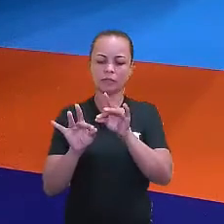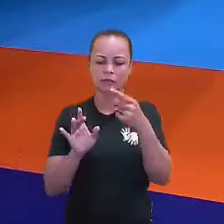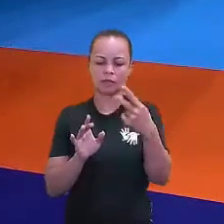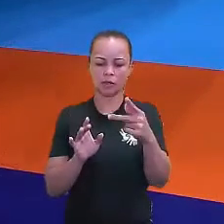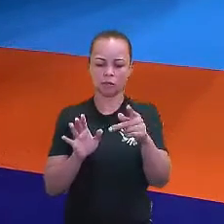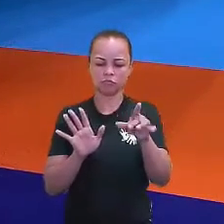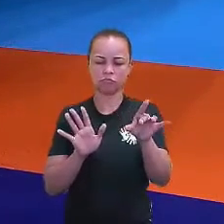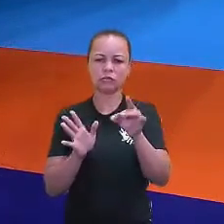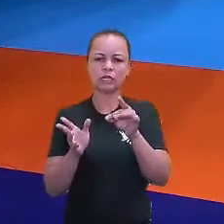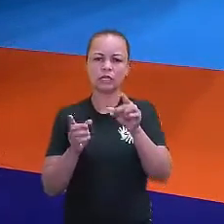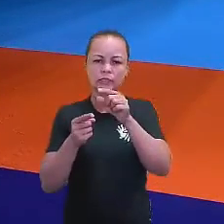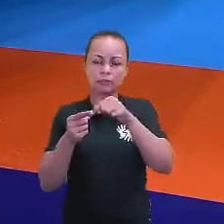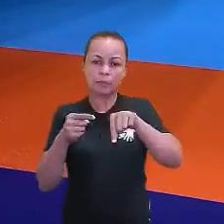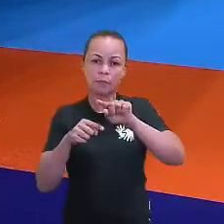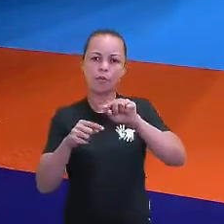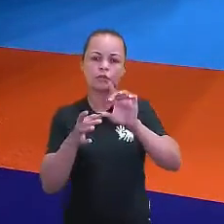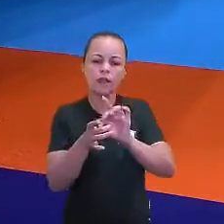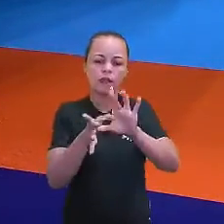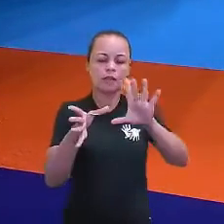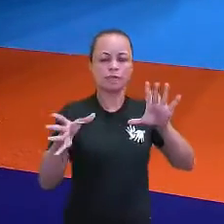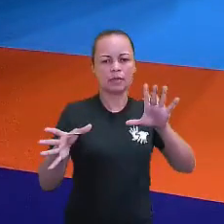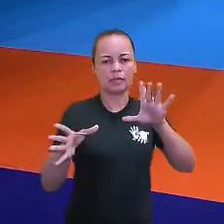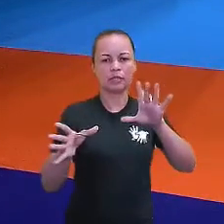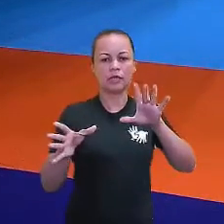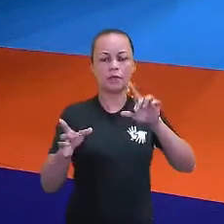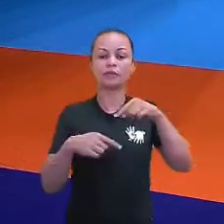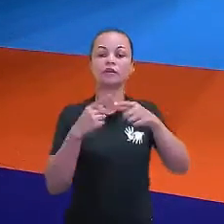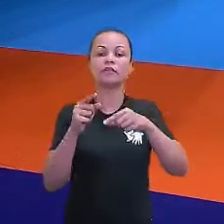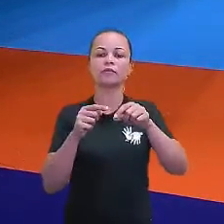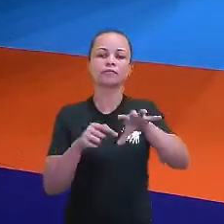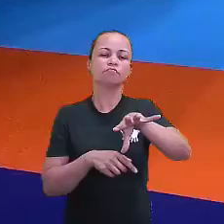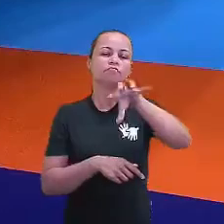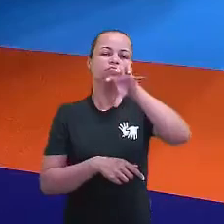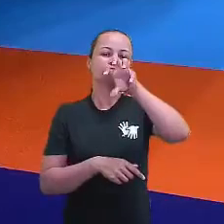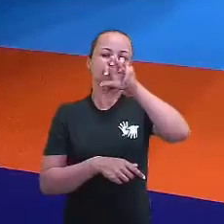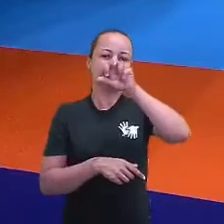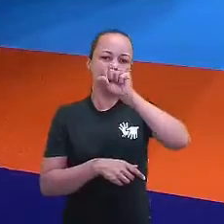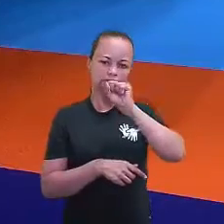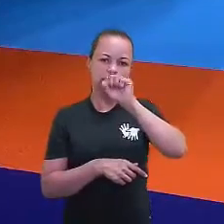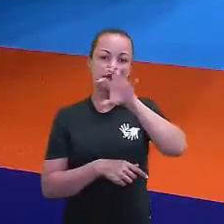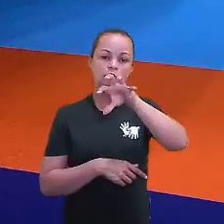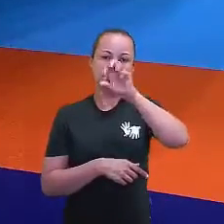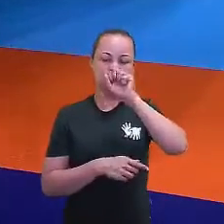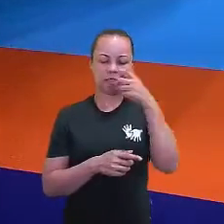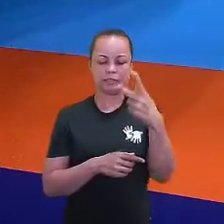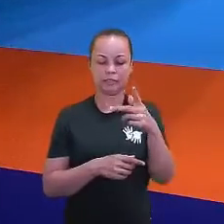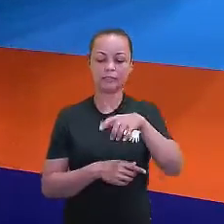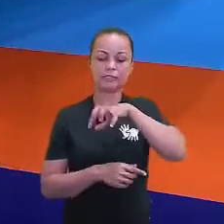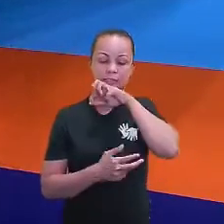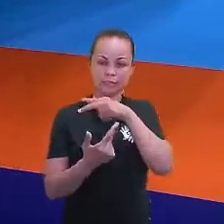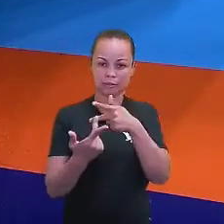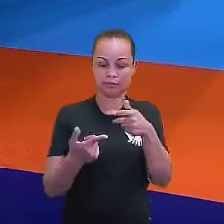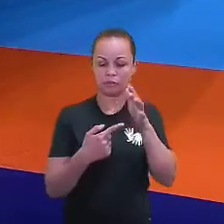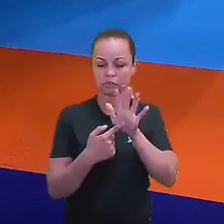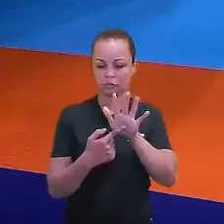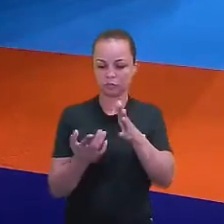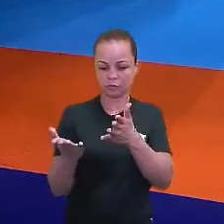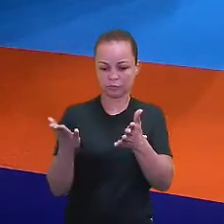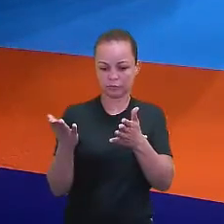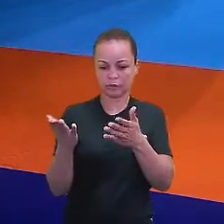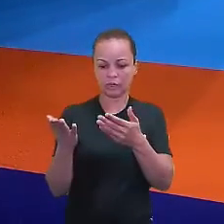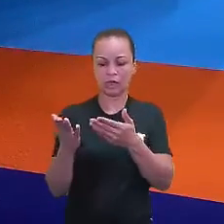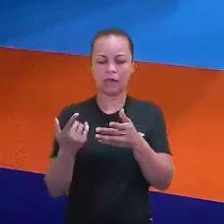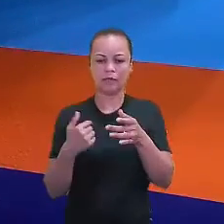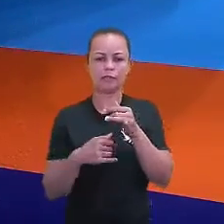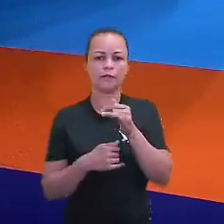da fixação e depois da liberação através da respiração, ou seja, no processo da respiração, esses animais aqui, que a gente tem aqui, os ruminantes que estão